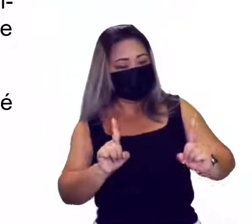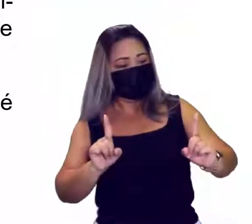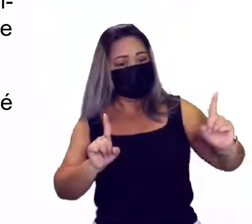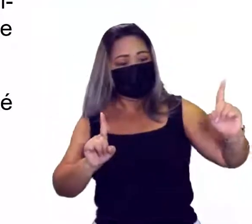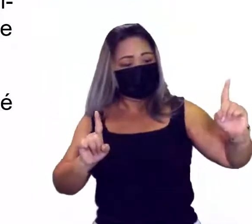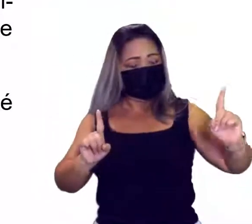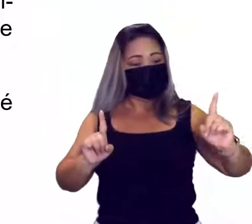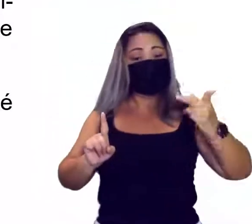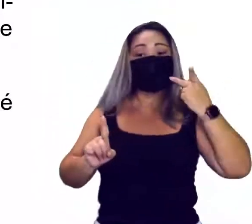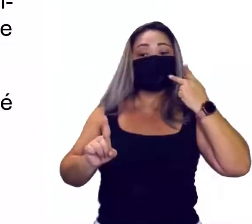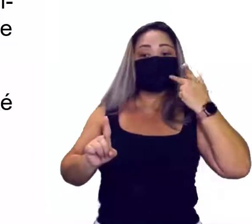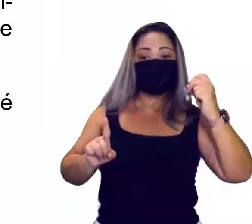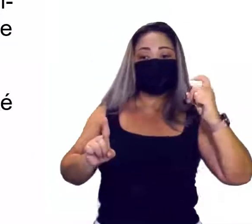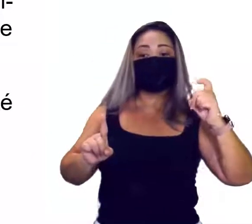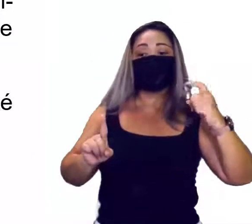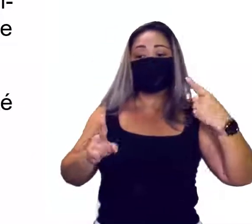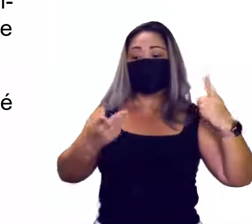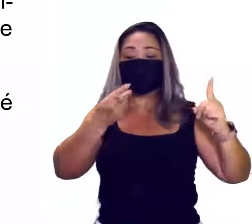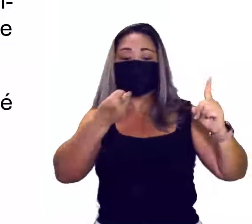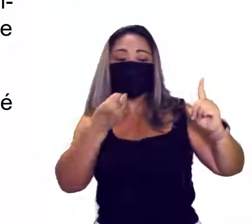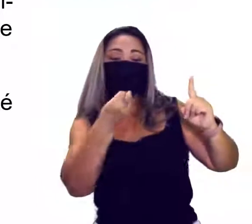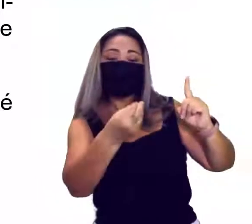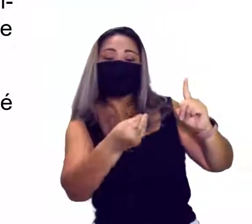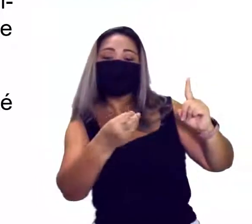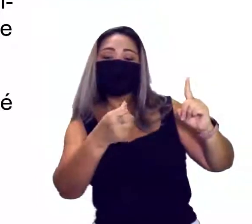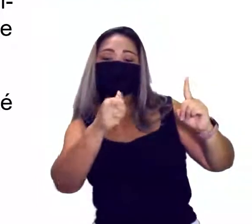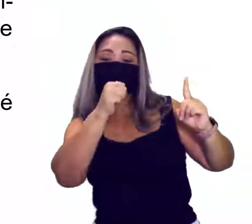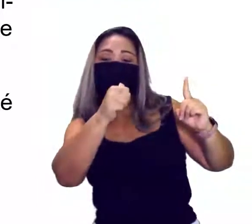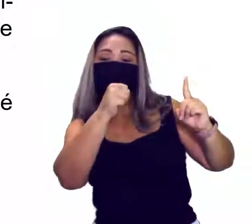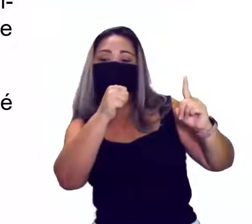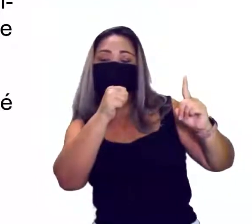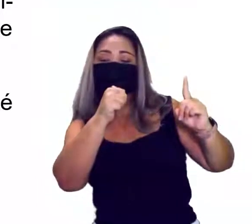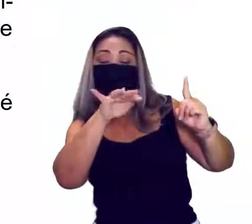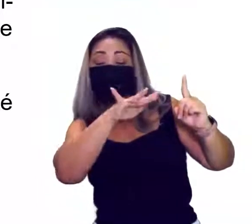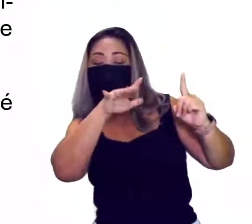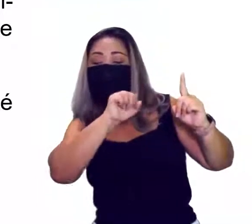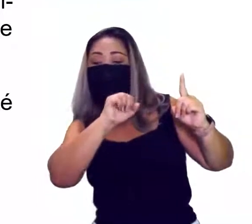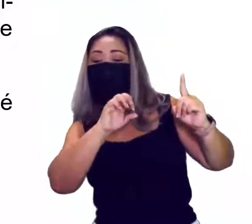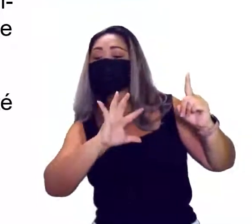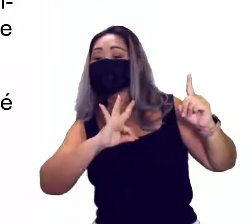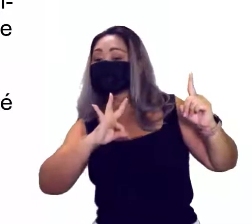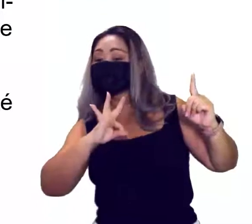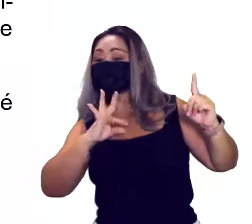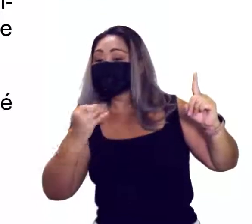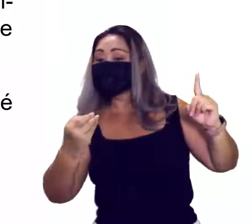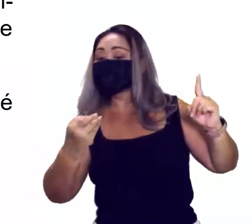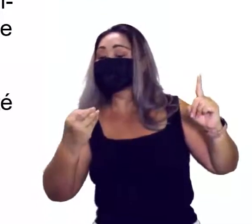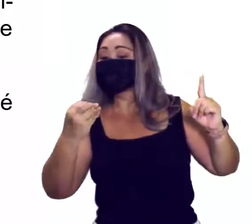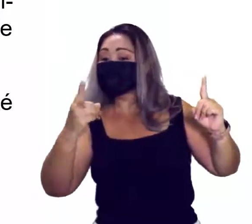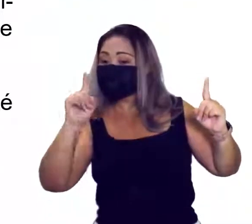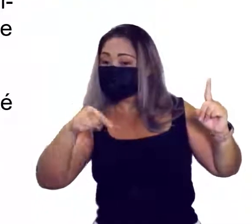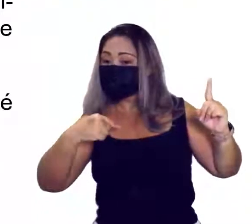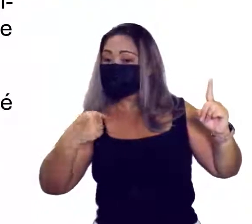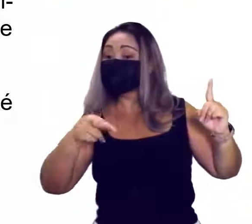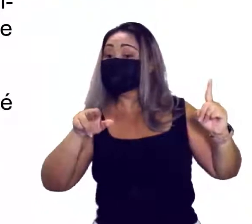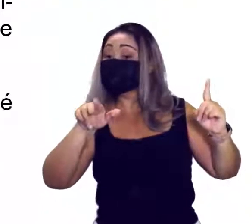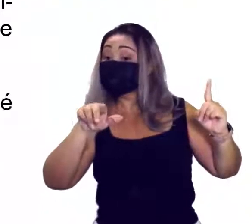Brigando a tomar a bebida mágica e fazendo com que todos os seus irmãos que foram devorados voltassem à